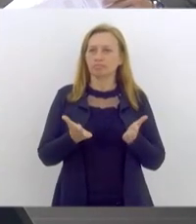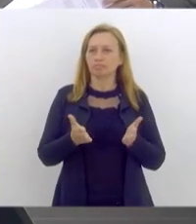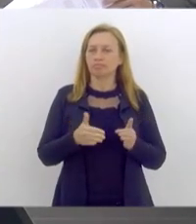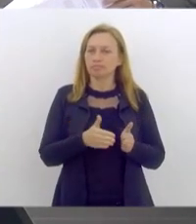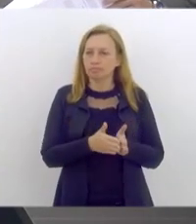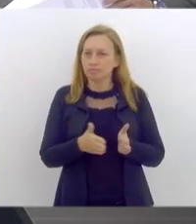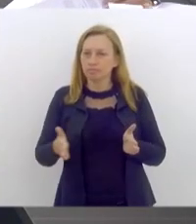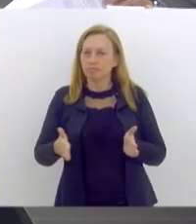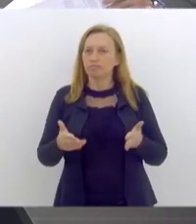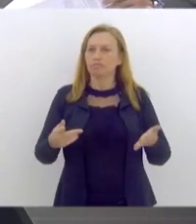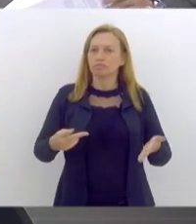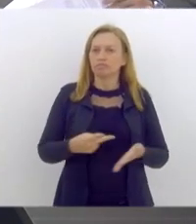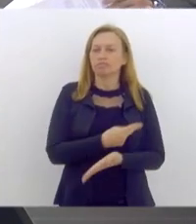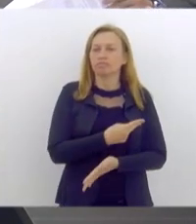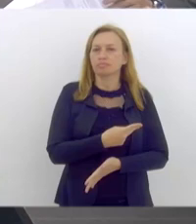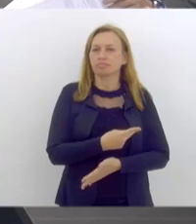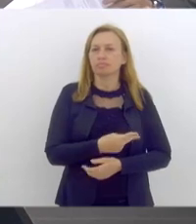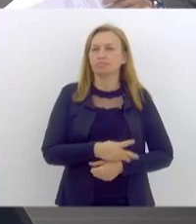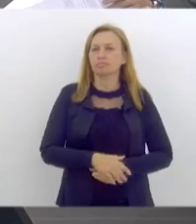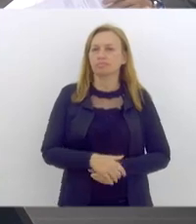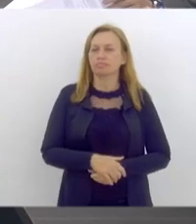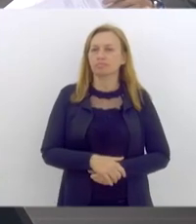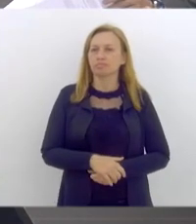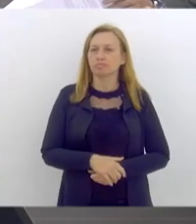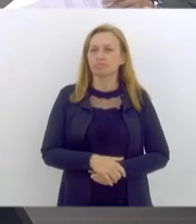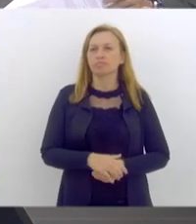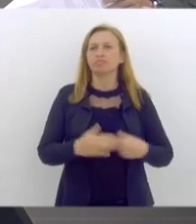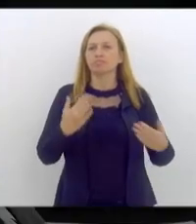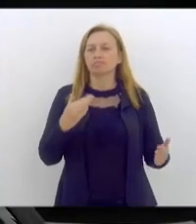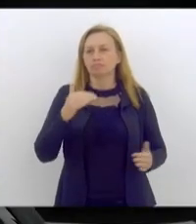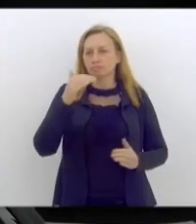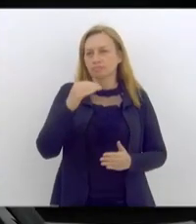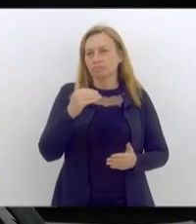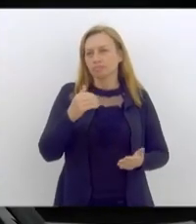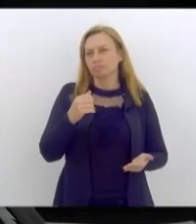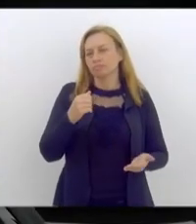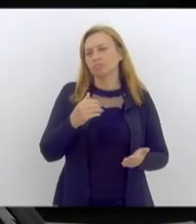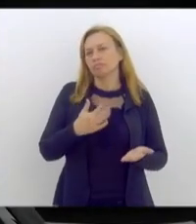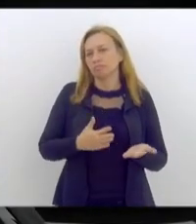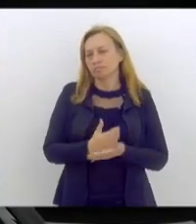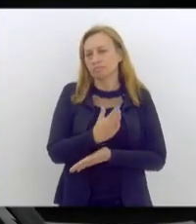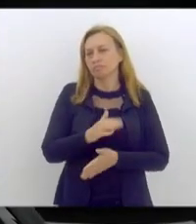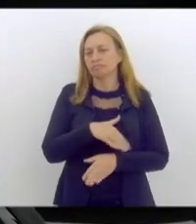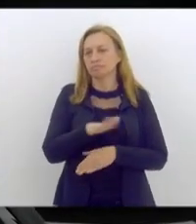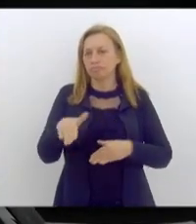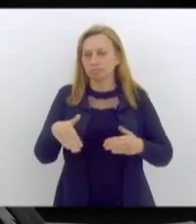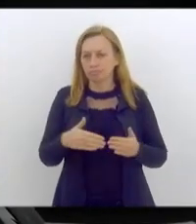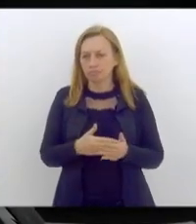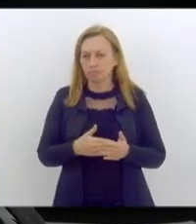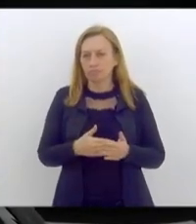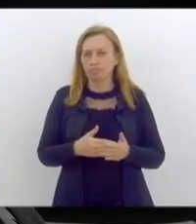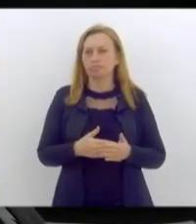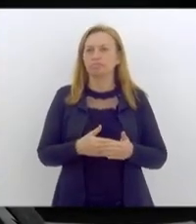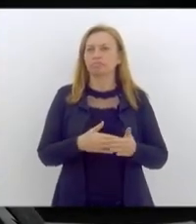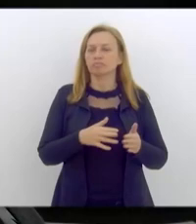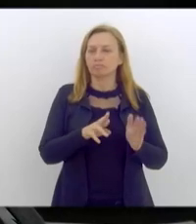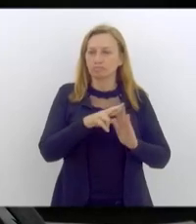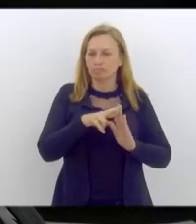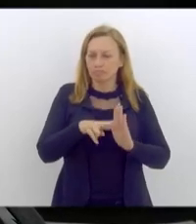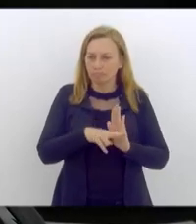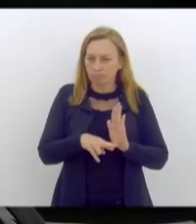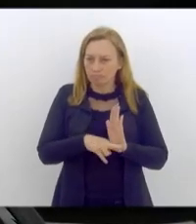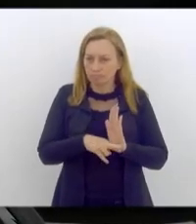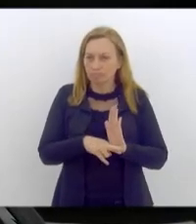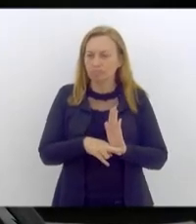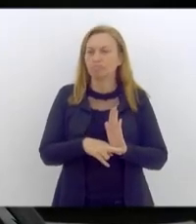ele acontece cumprindo o rito de aprovação na cppde e depois todo rito enfim sociedade aprovação do